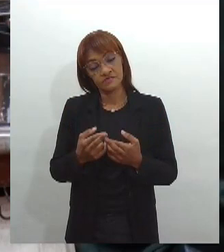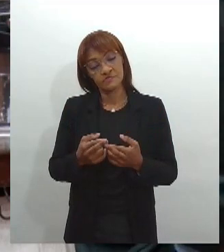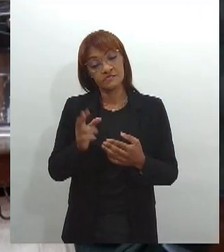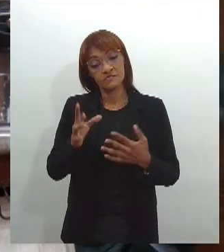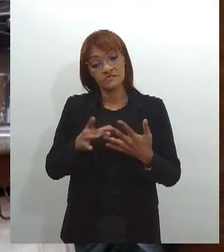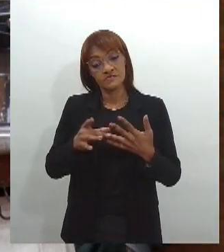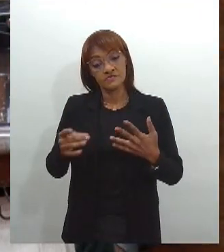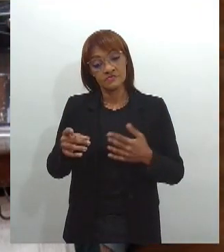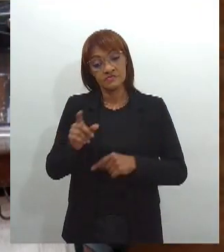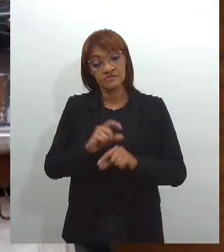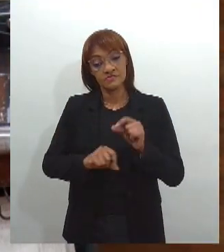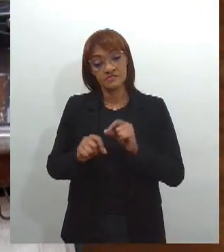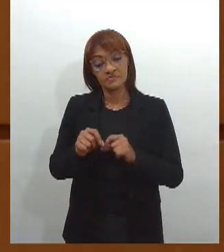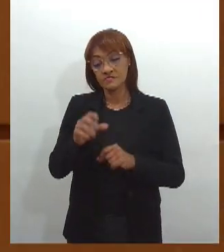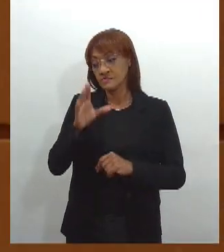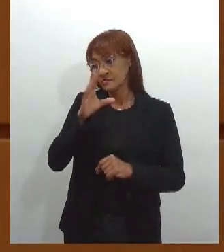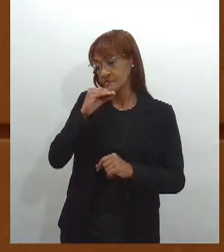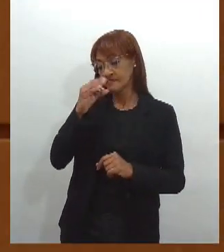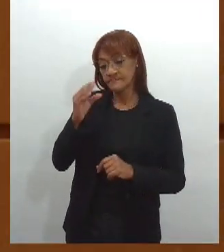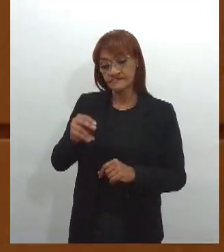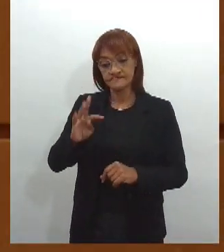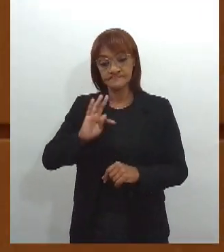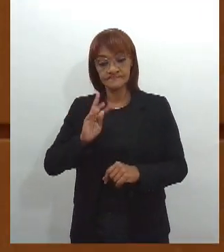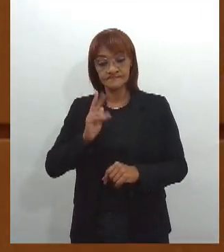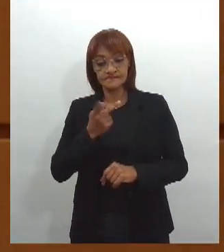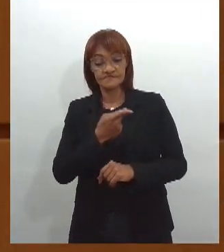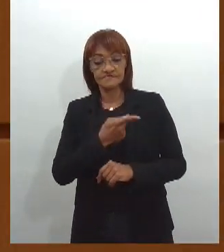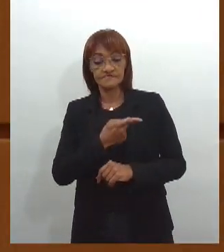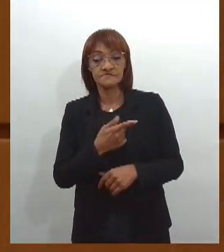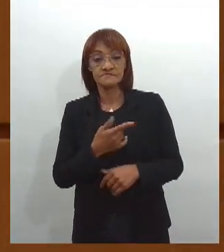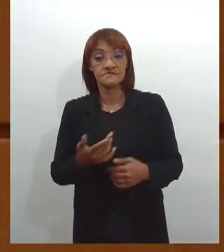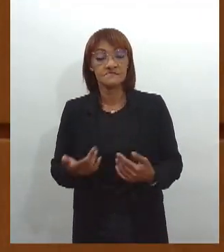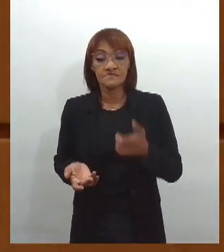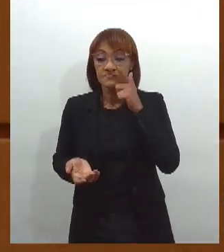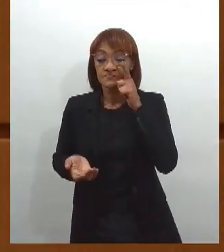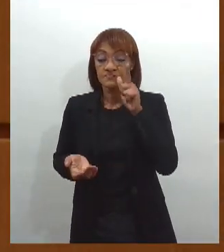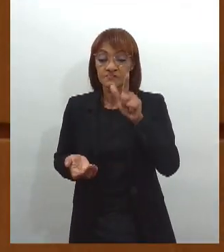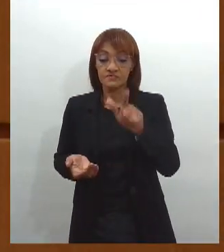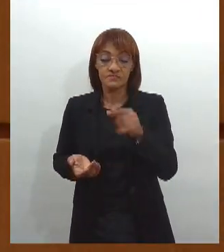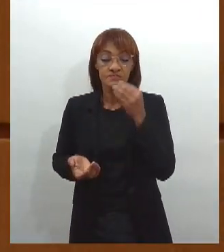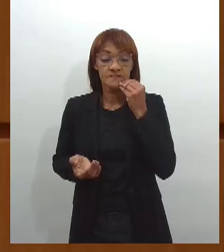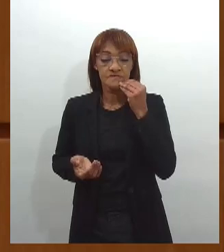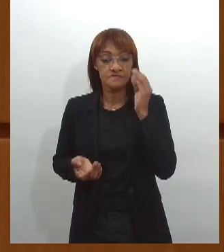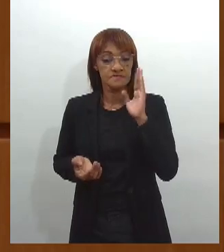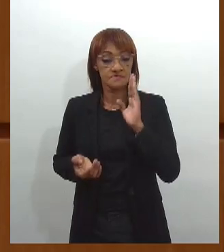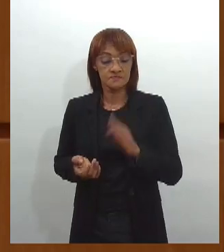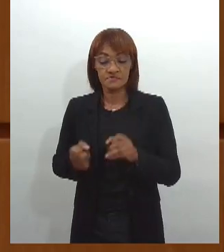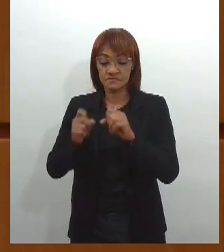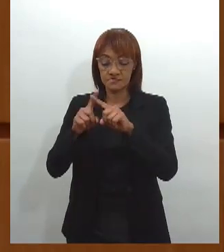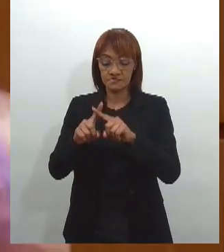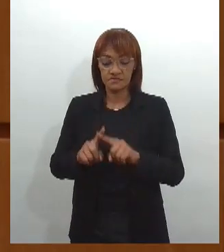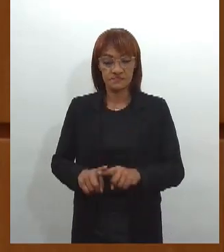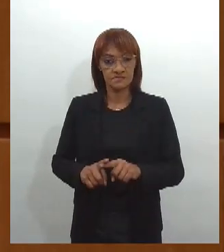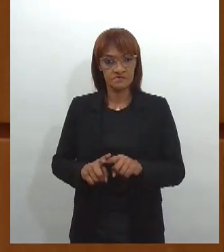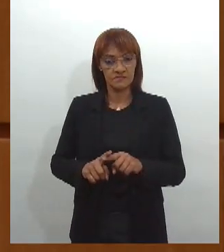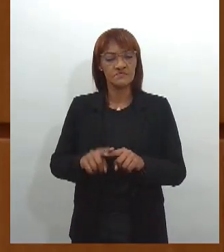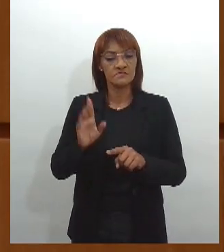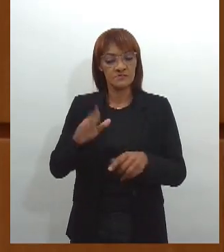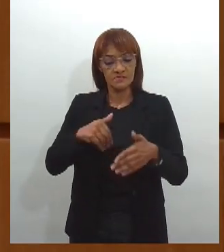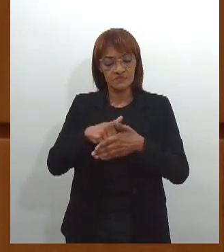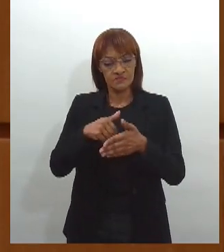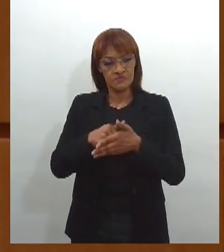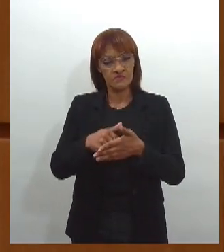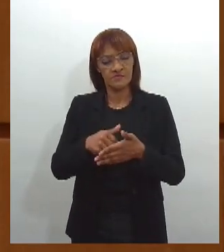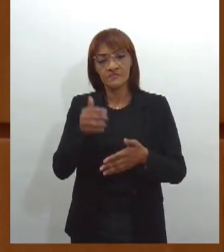da adolescente trans que conquistou a oportunidade de disputar os Jogos da Primavera no time feminino